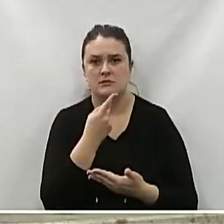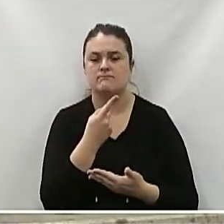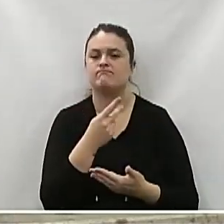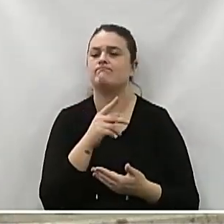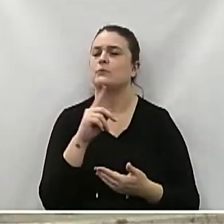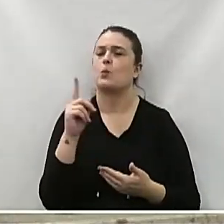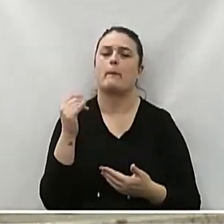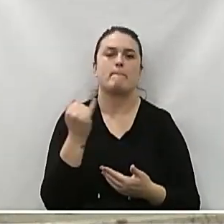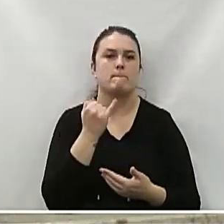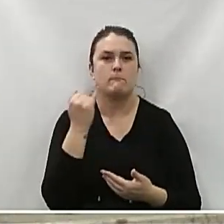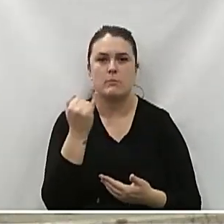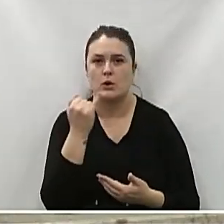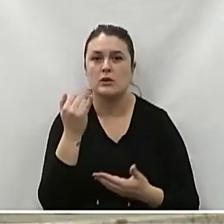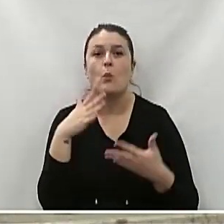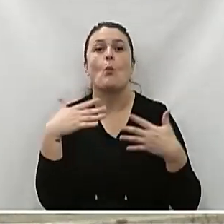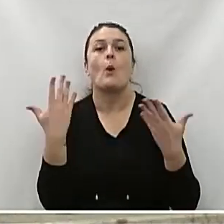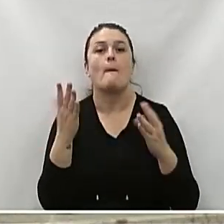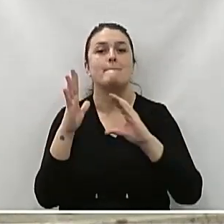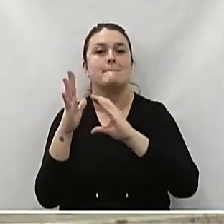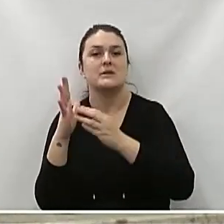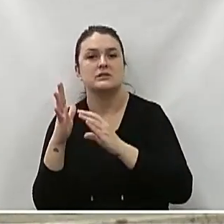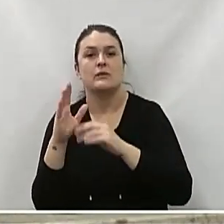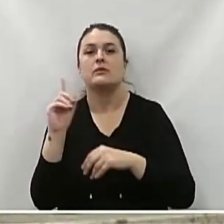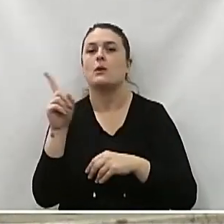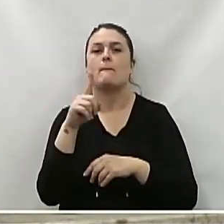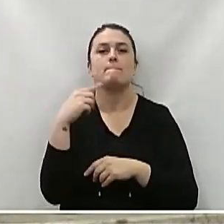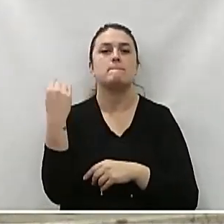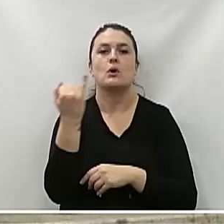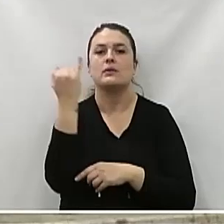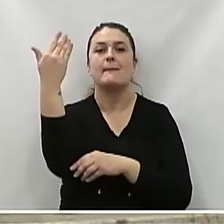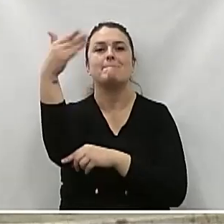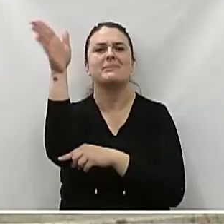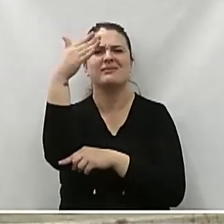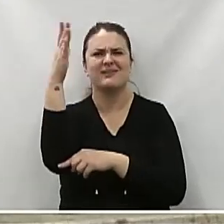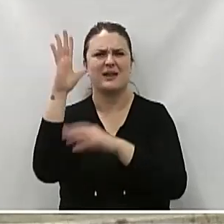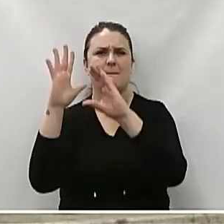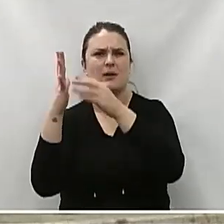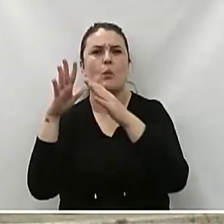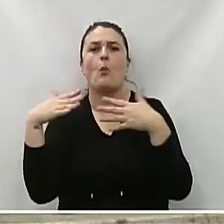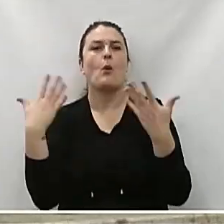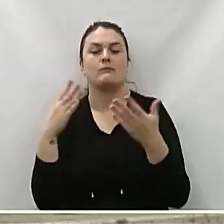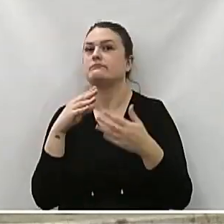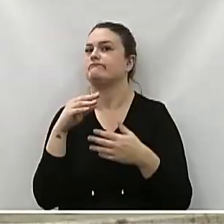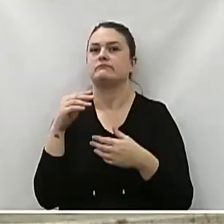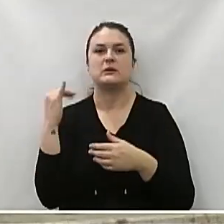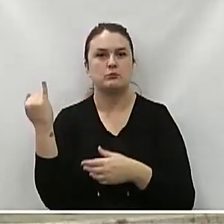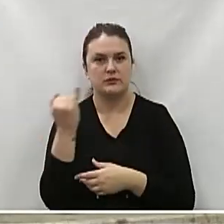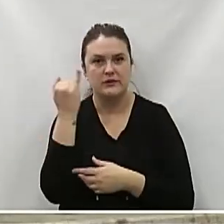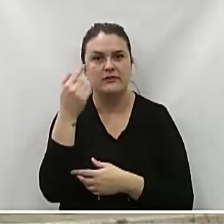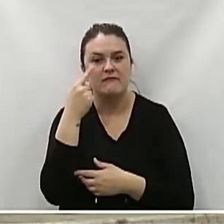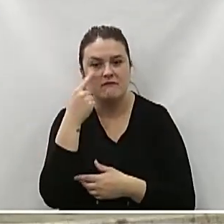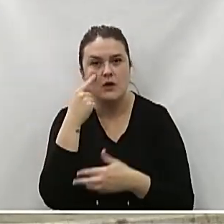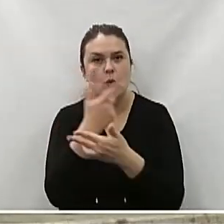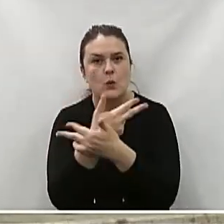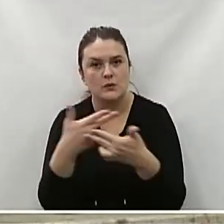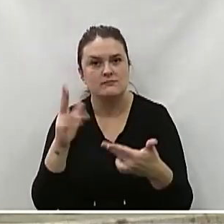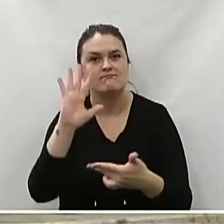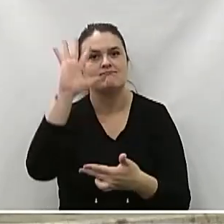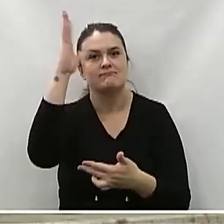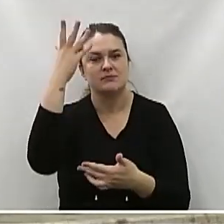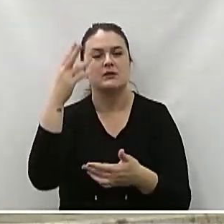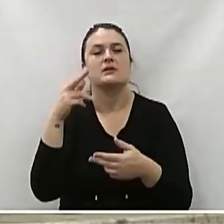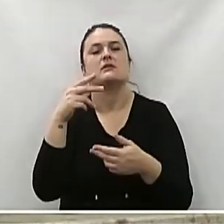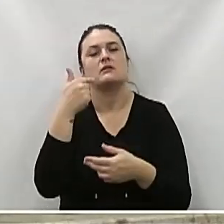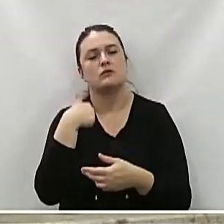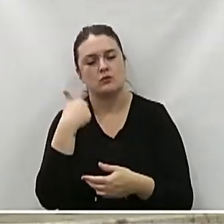não importa a questão partidária não importa a bandeira partidária o importante é ver o resultado acontecer por